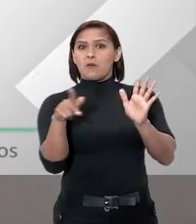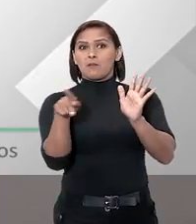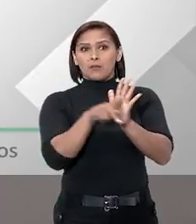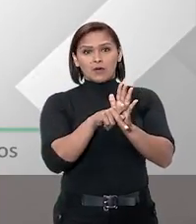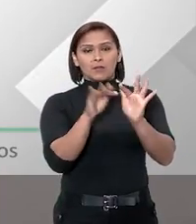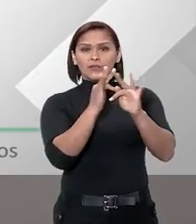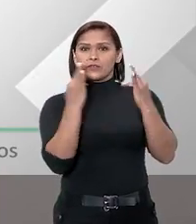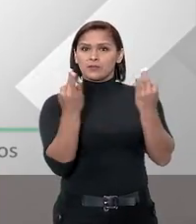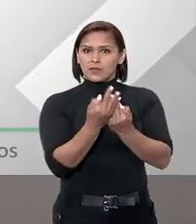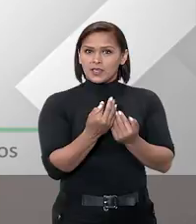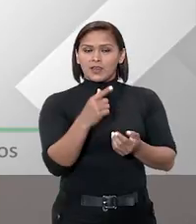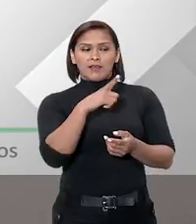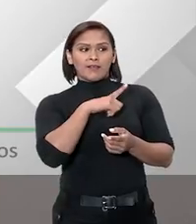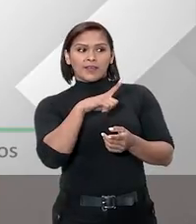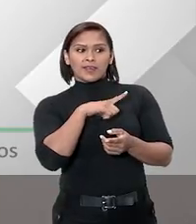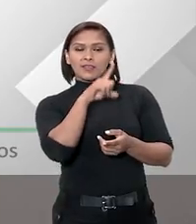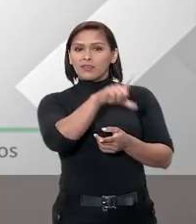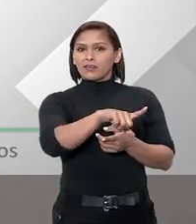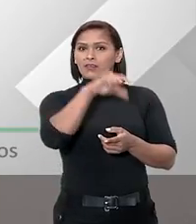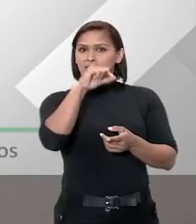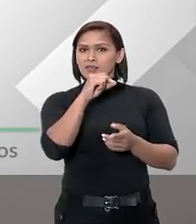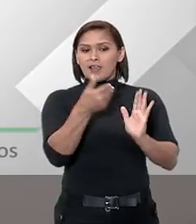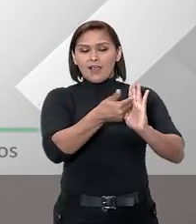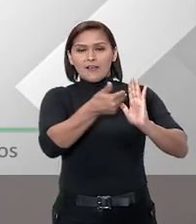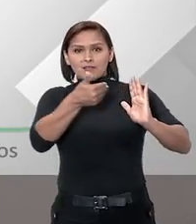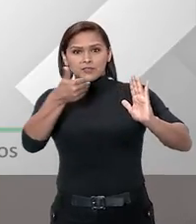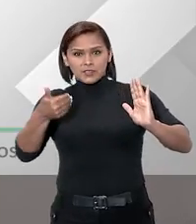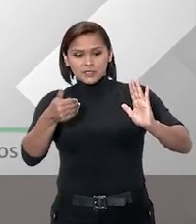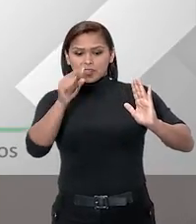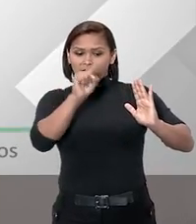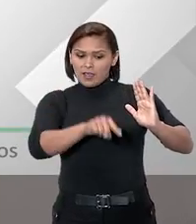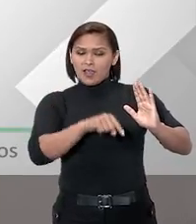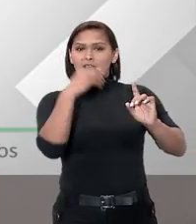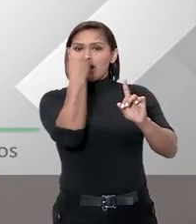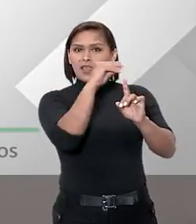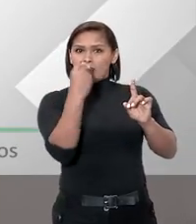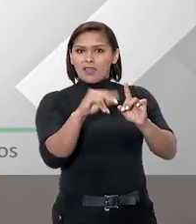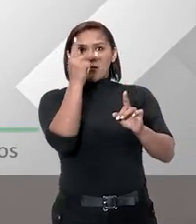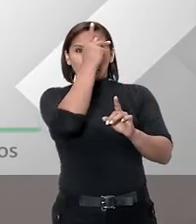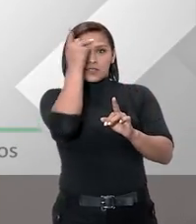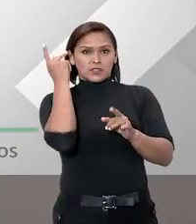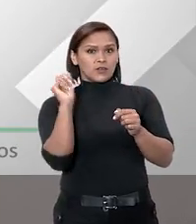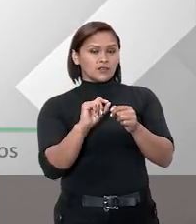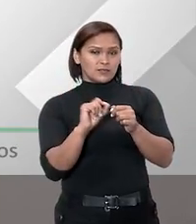família, quem tem que ser afastado é o agressor.